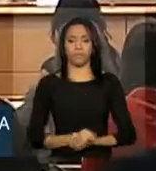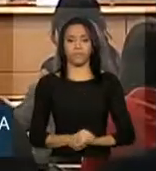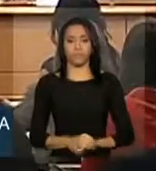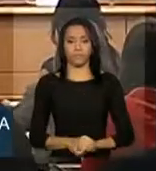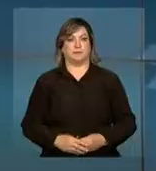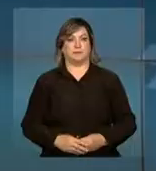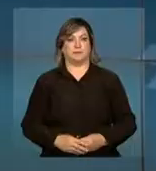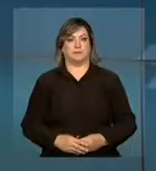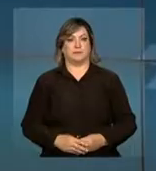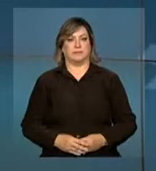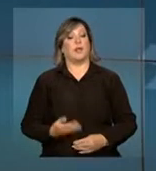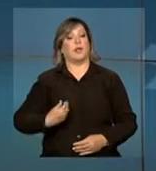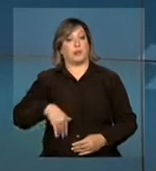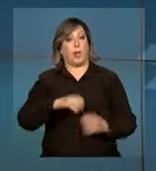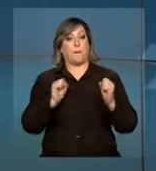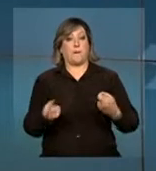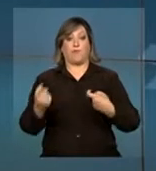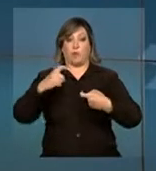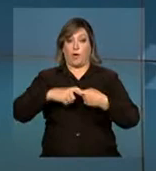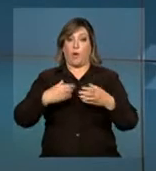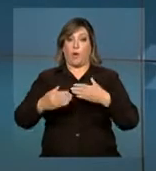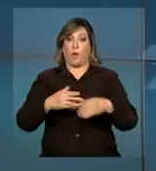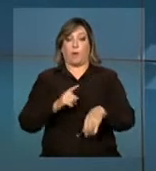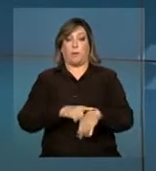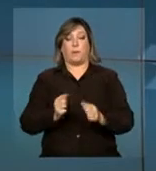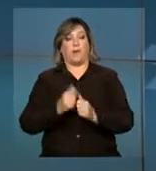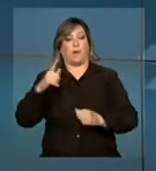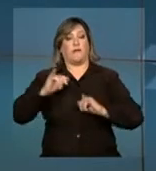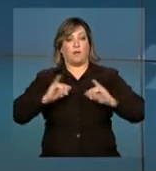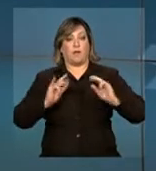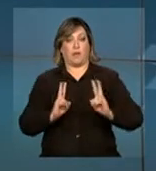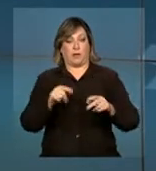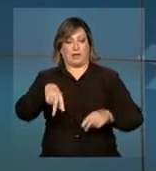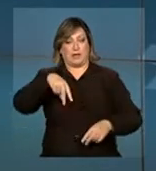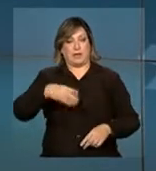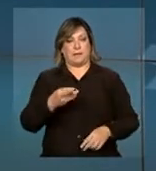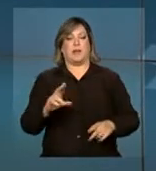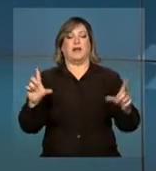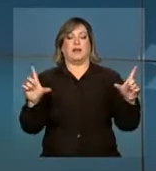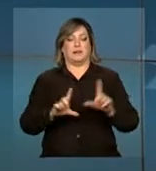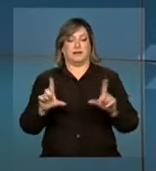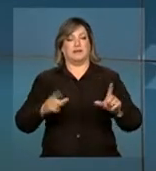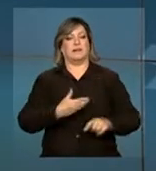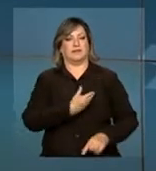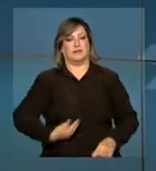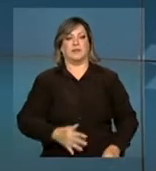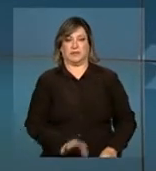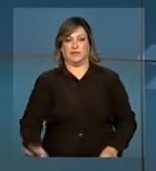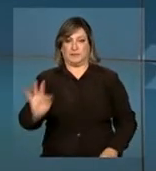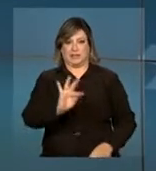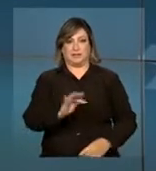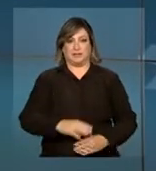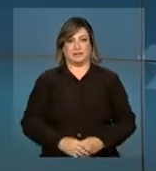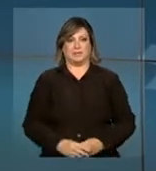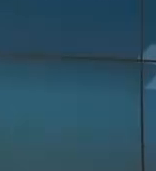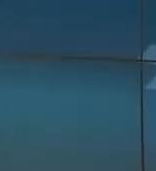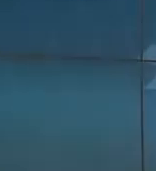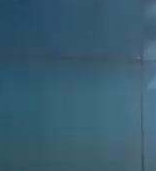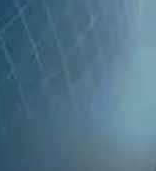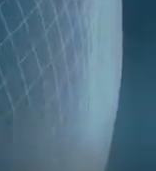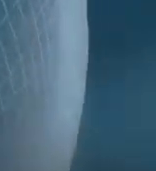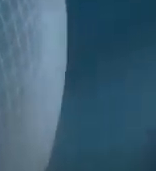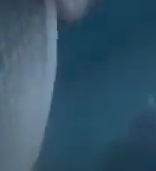básica nós podemos voltar a qualquer momento com outras informações Continue com a gente NBR a TV do Governo